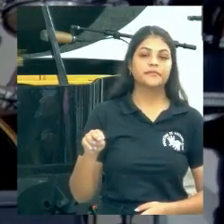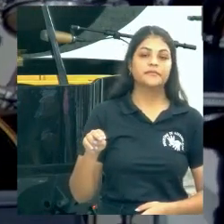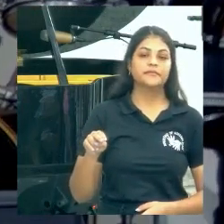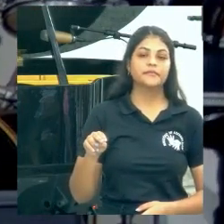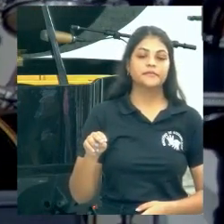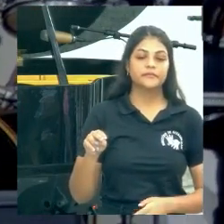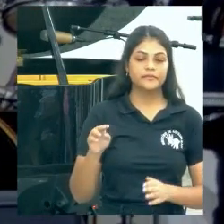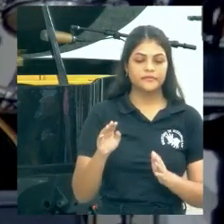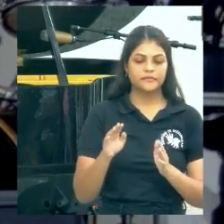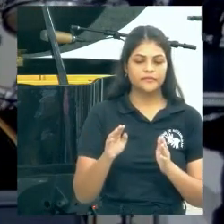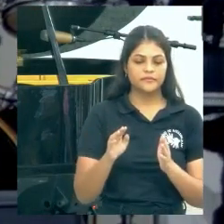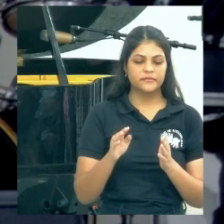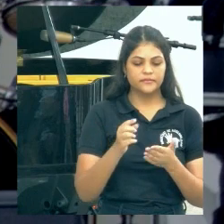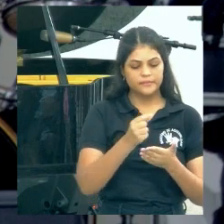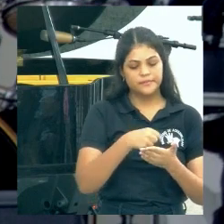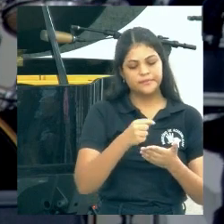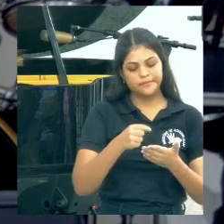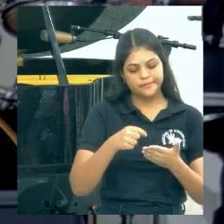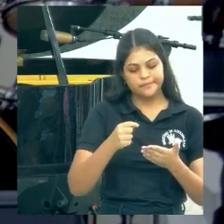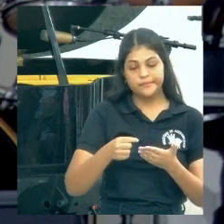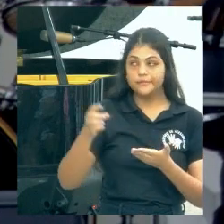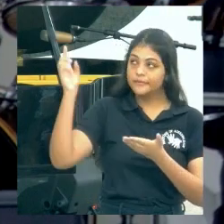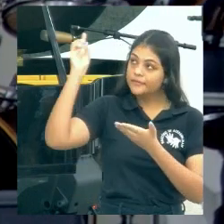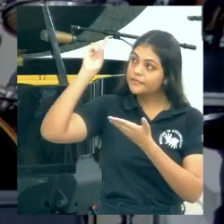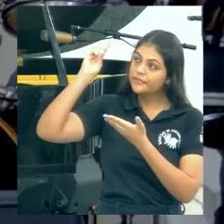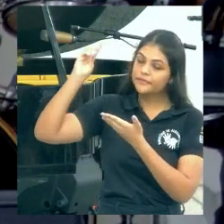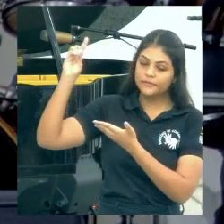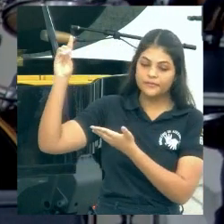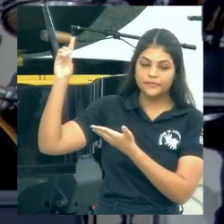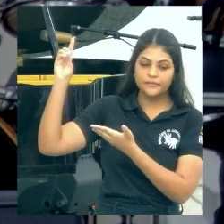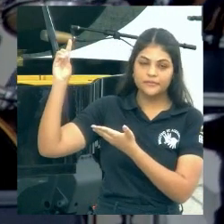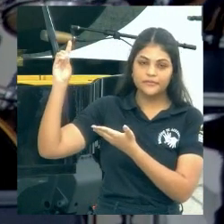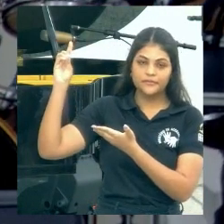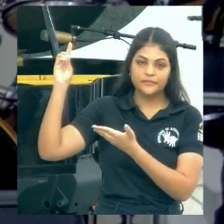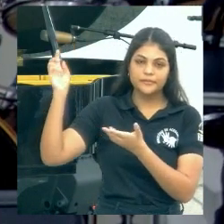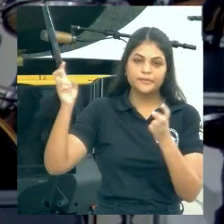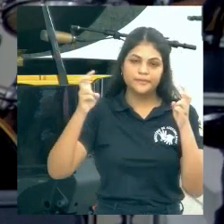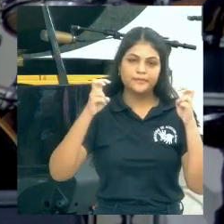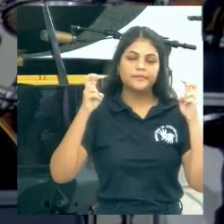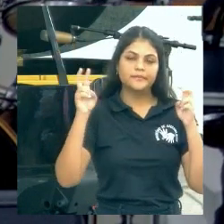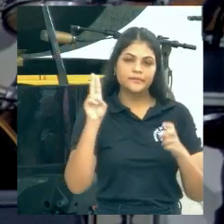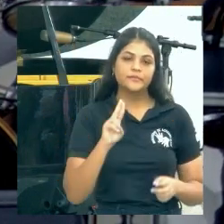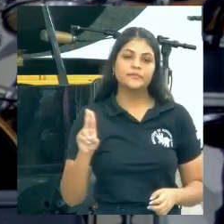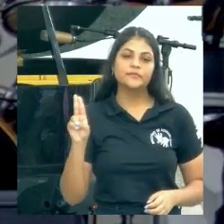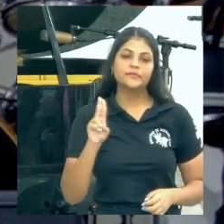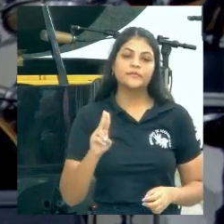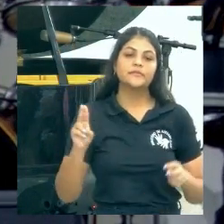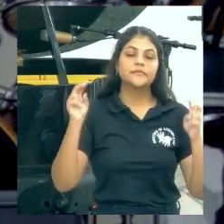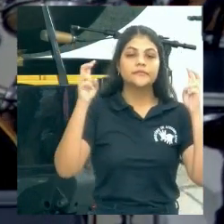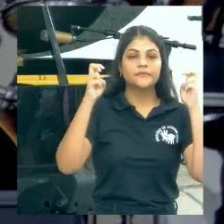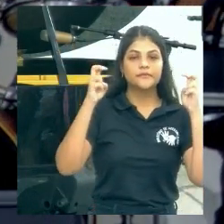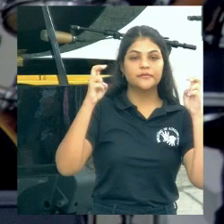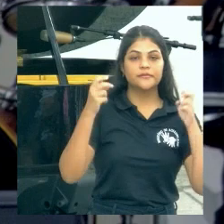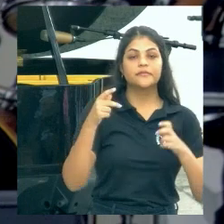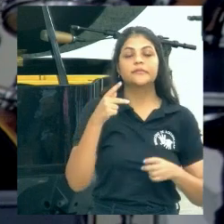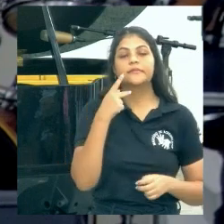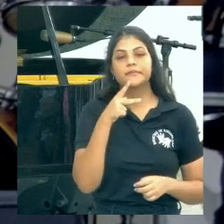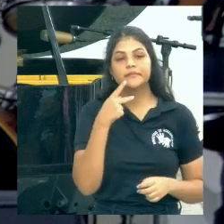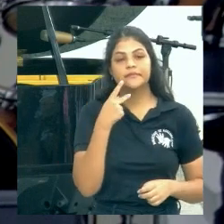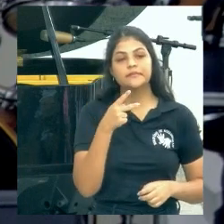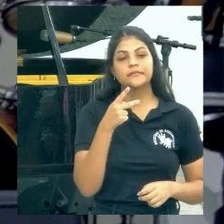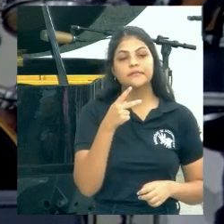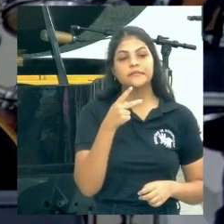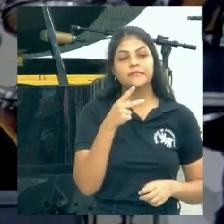Cartas vivas de Deus. A expressão que uso como título dos sermões, na